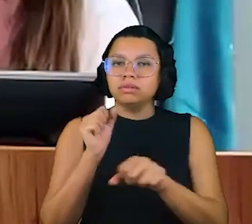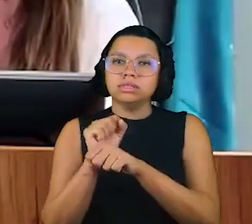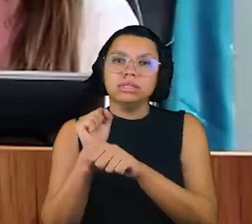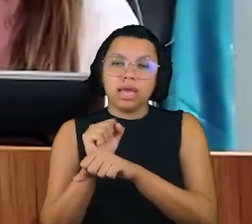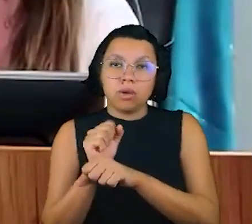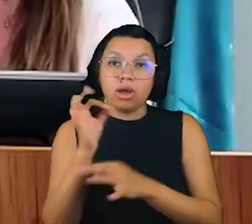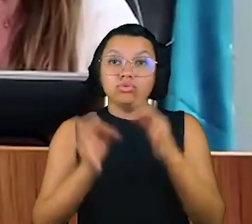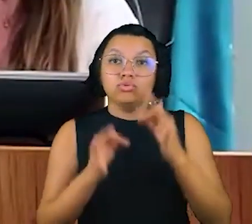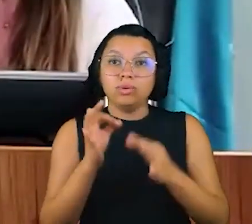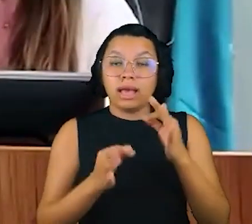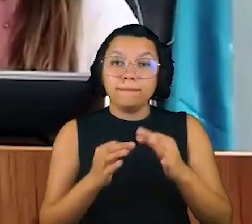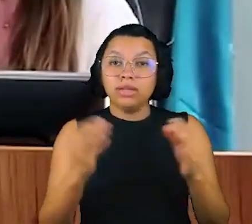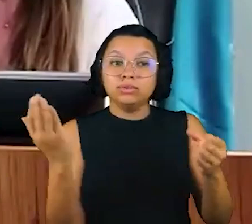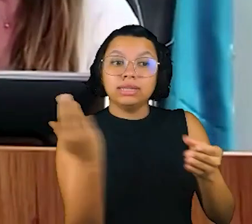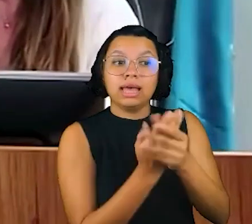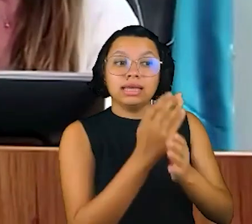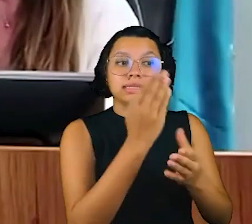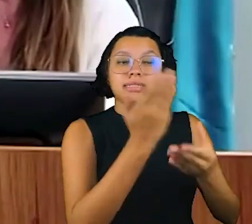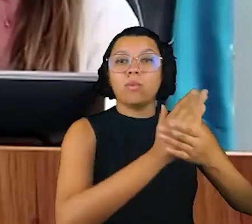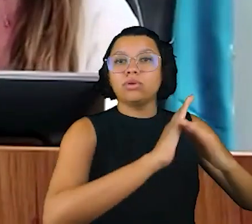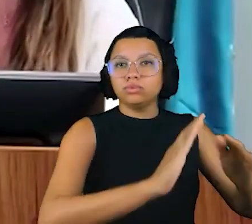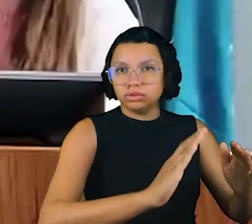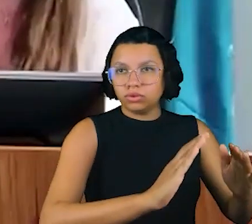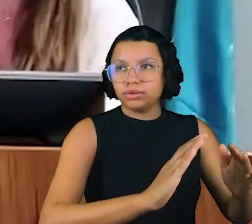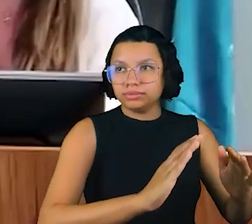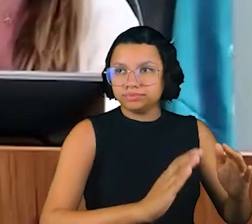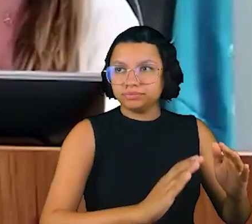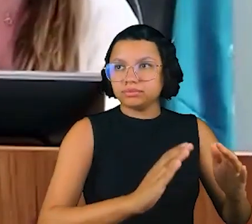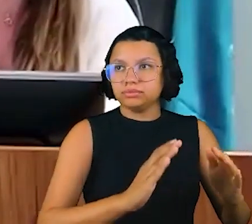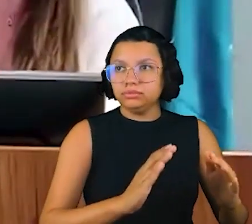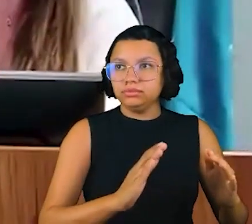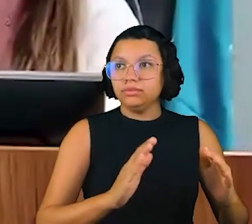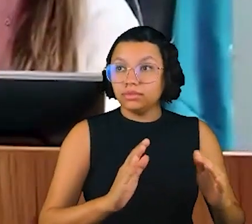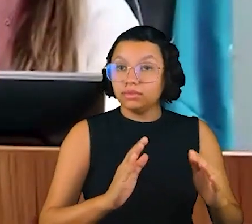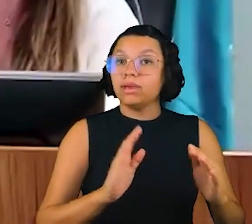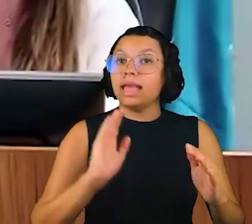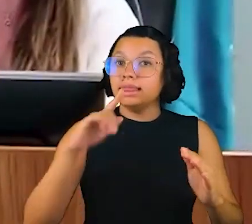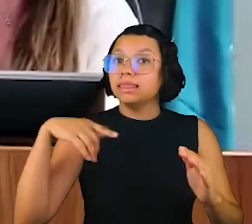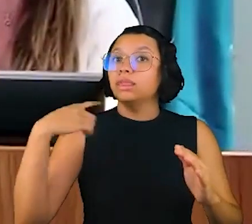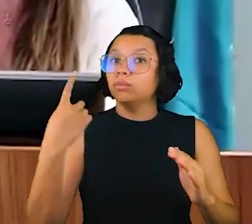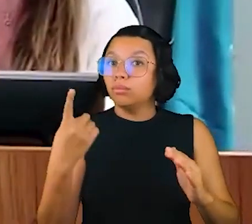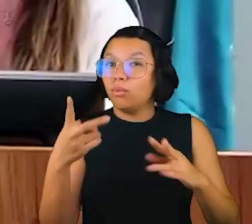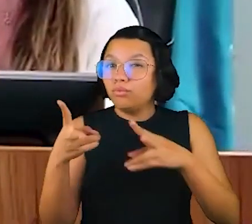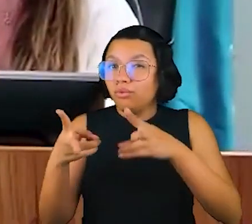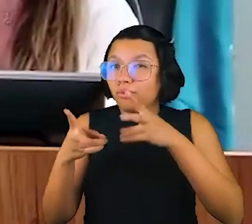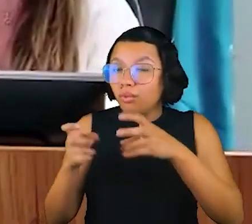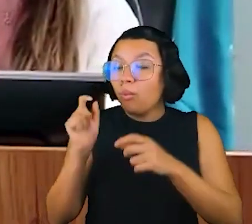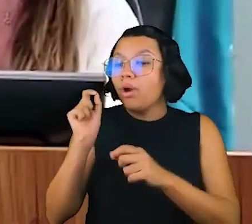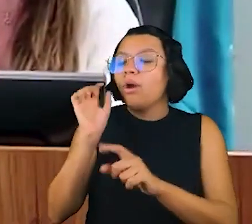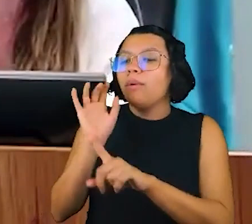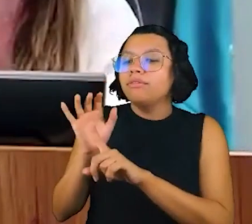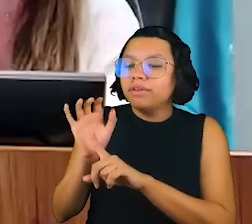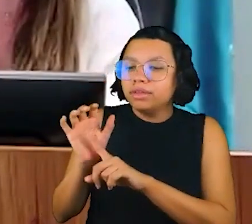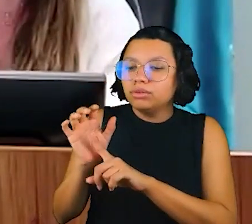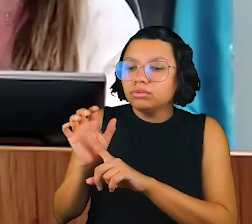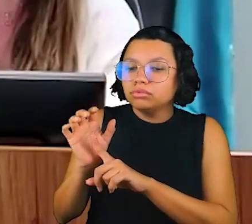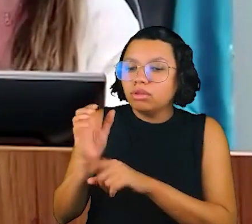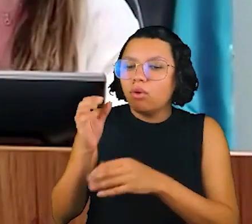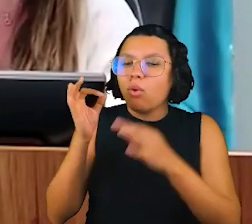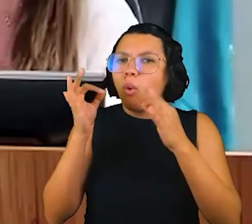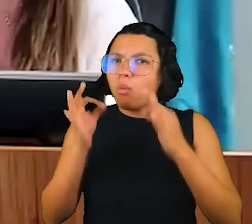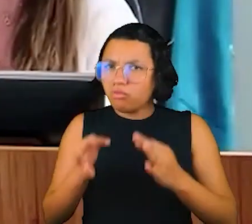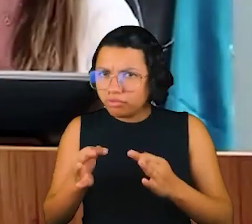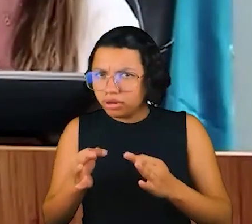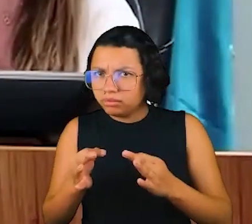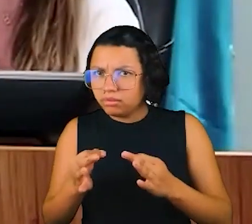embargos, aguardando o julgamento da ação anulatória. Julgou a ação anulatória, aí você vai detectar qual é o